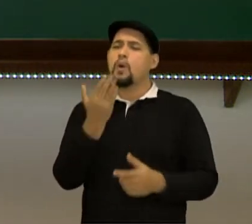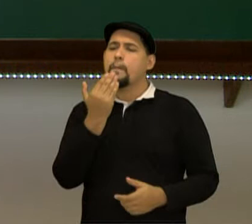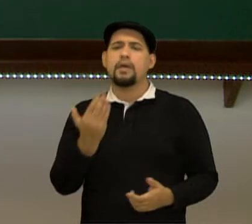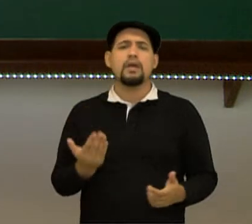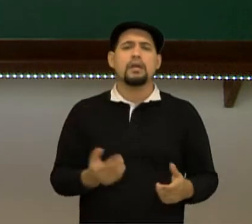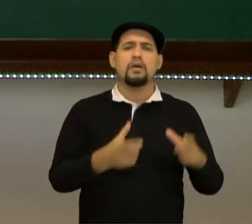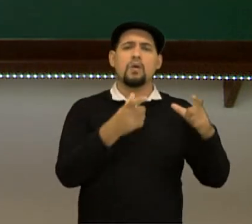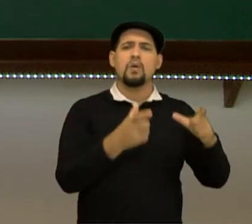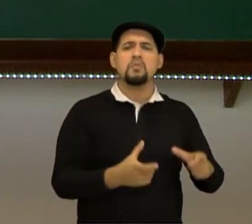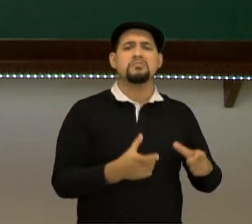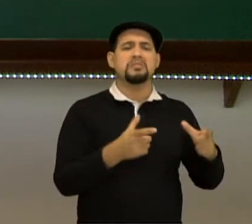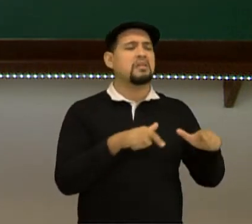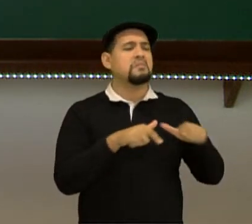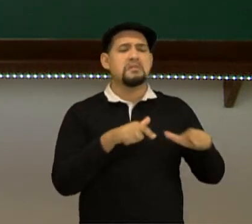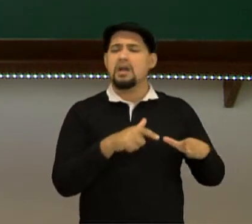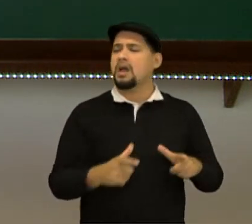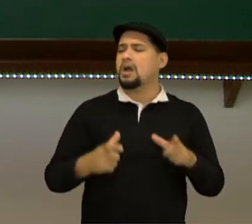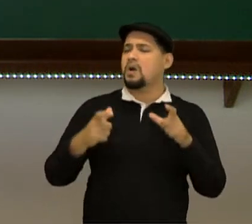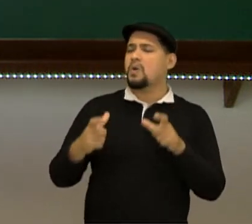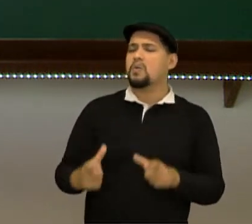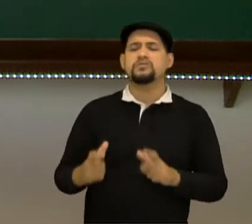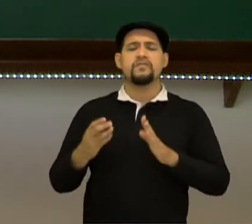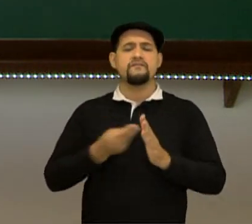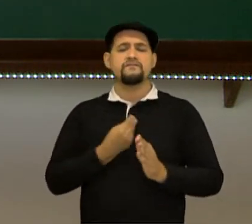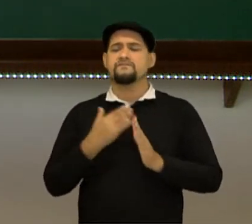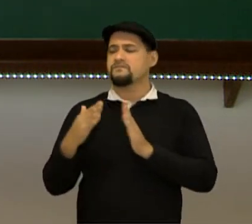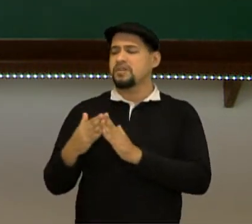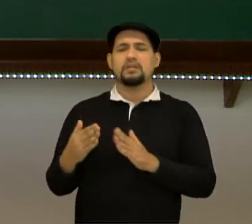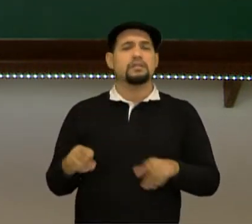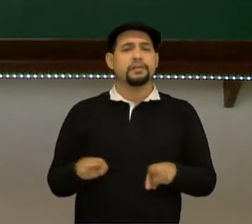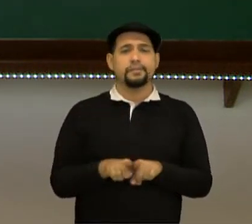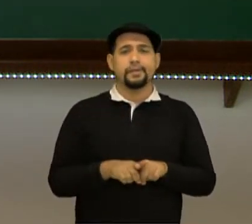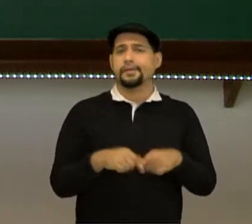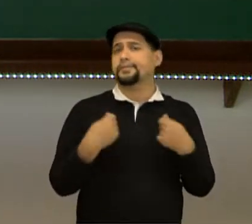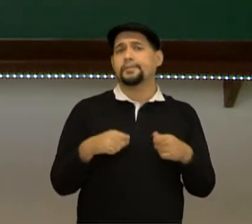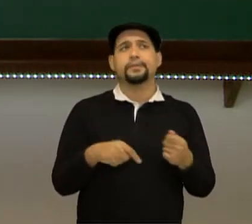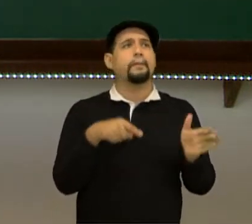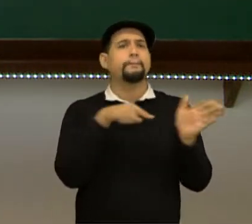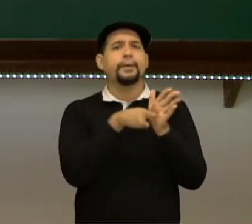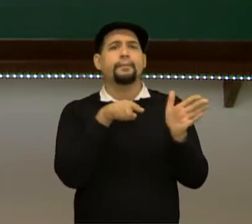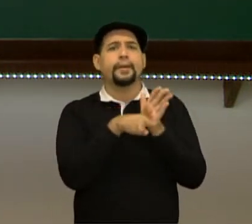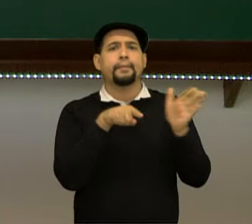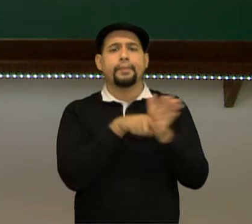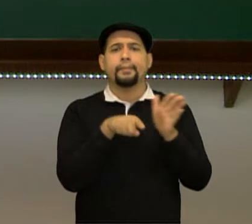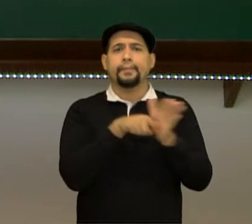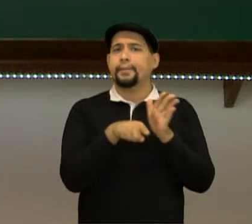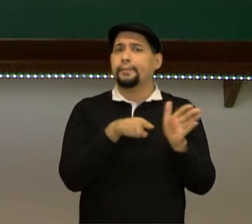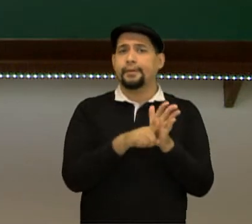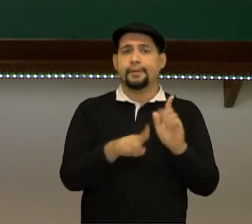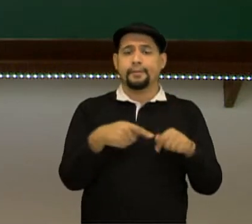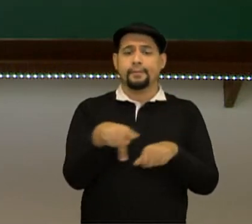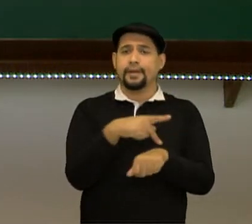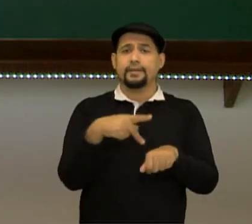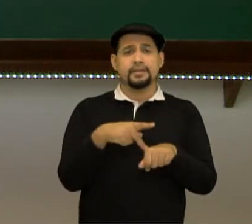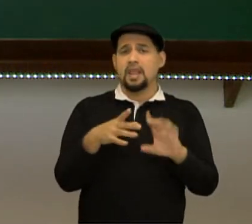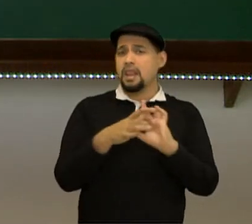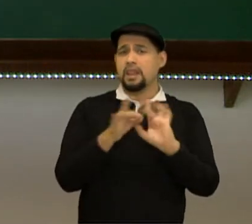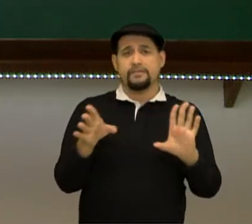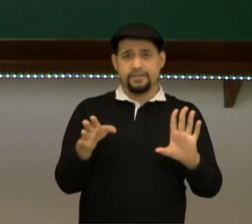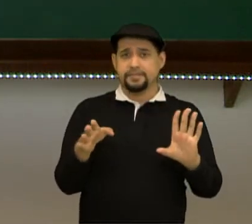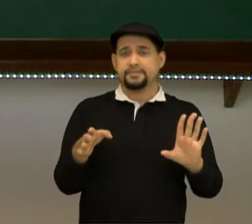suas refeições aonde trabalhar aonde morar sem nenhum tipo de questionamento nas fronteiras é uma Oi